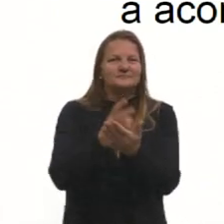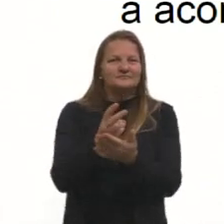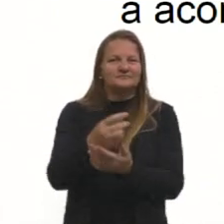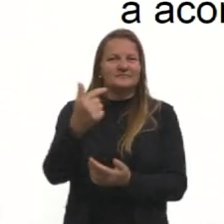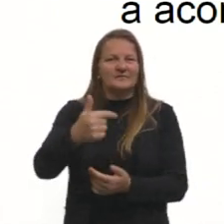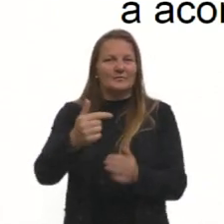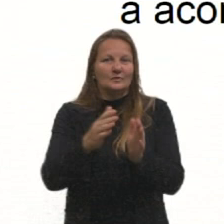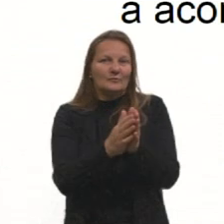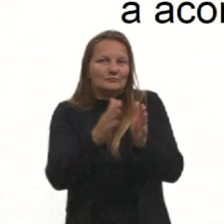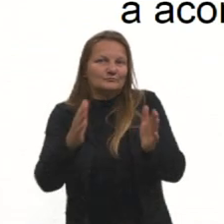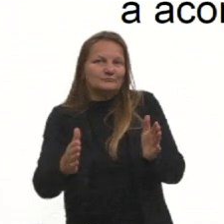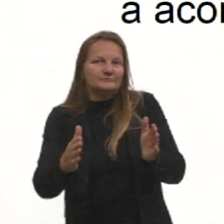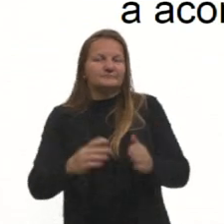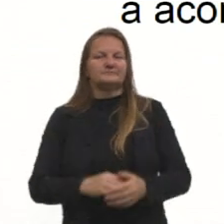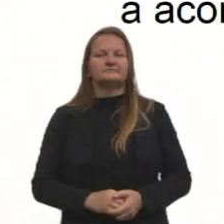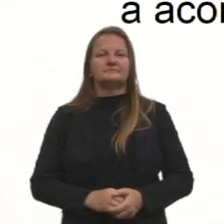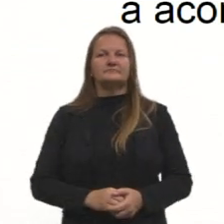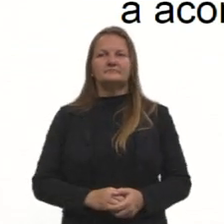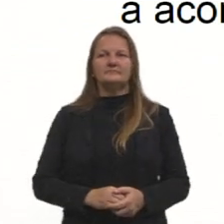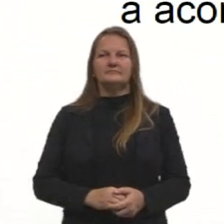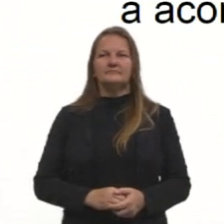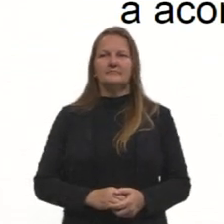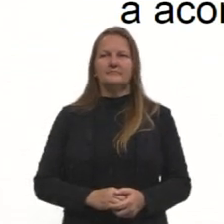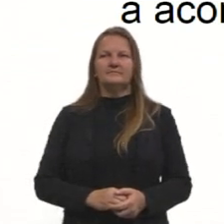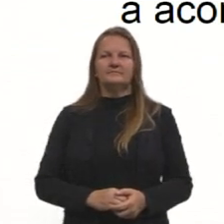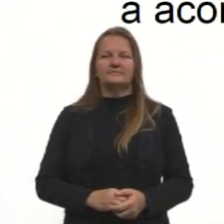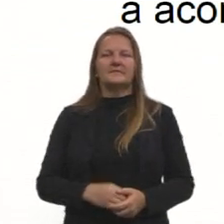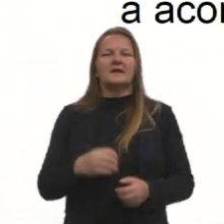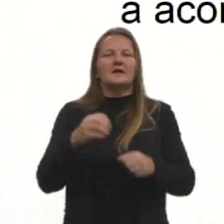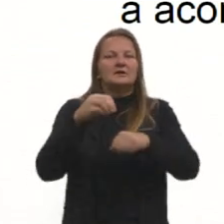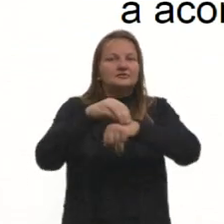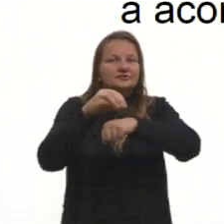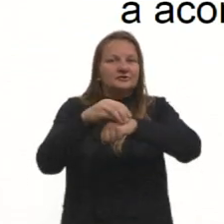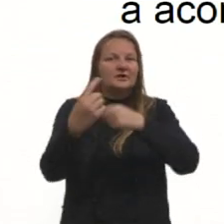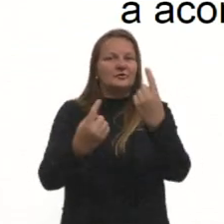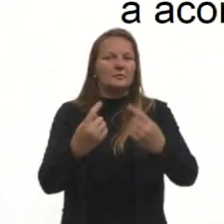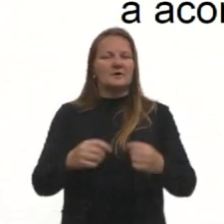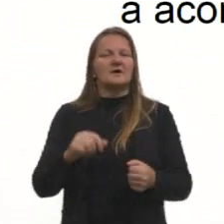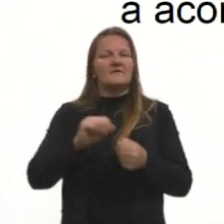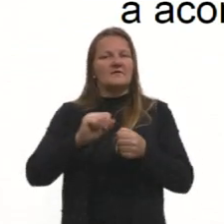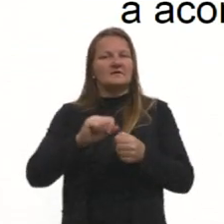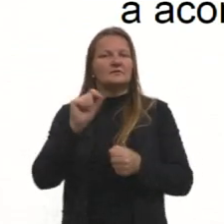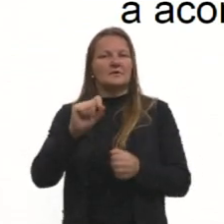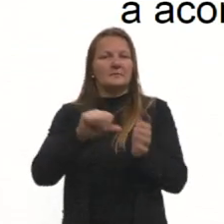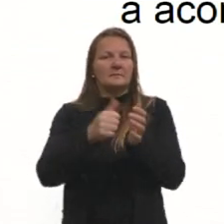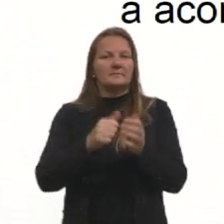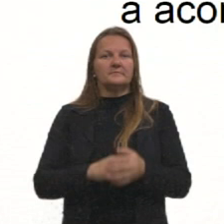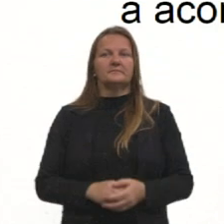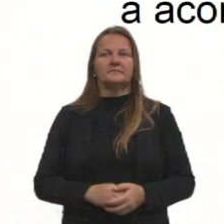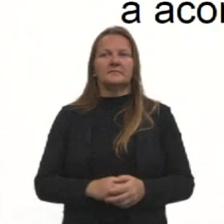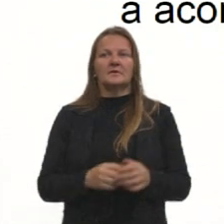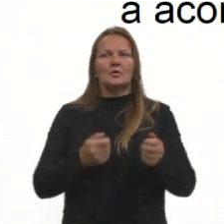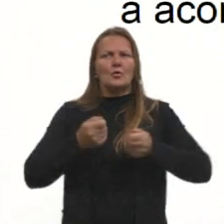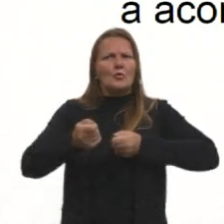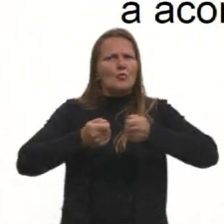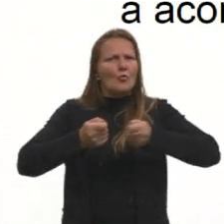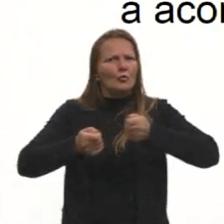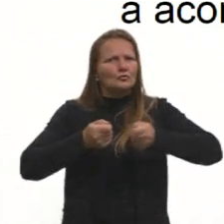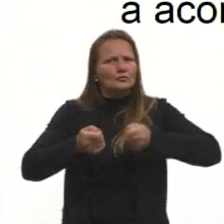segunda etapa E aí nós temos aqui então algumas das dicas primeira delas então o controle